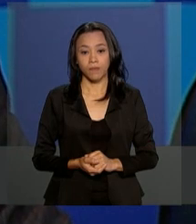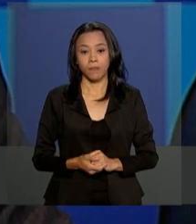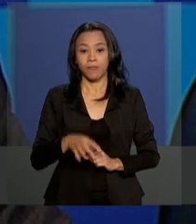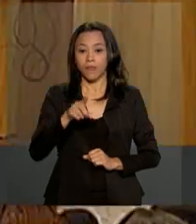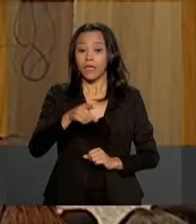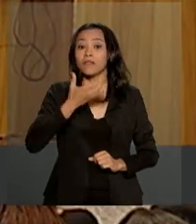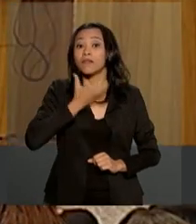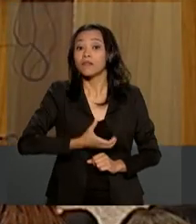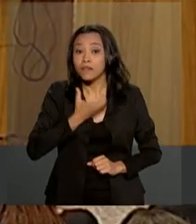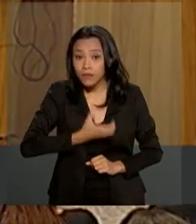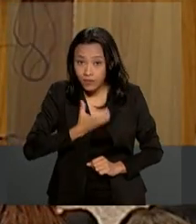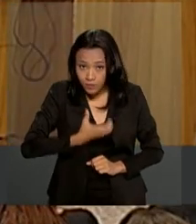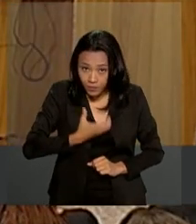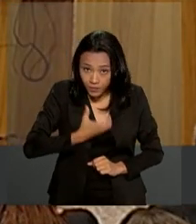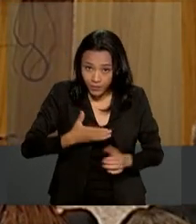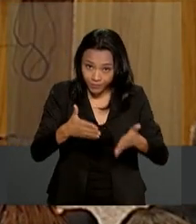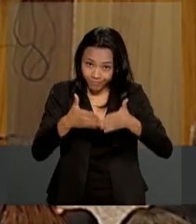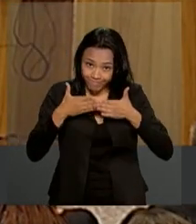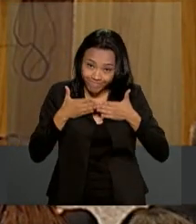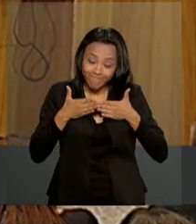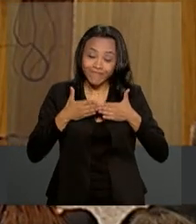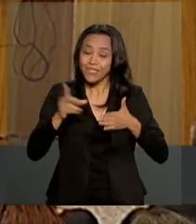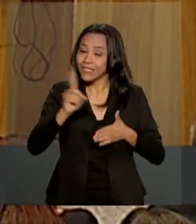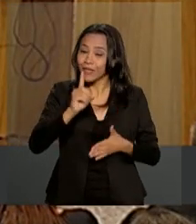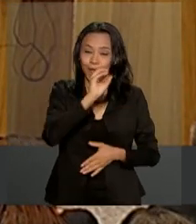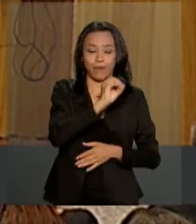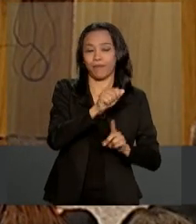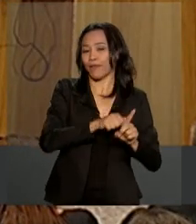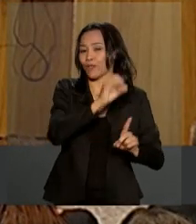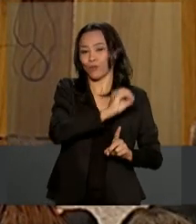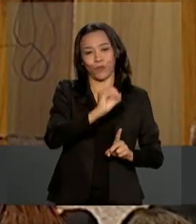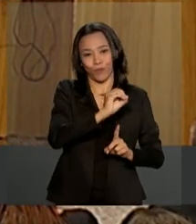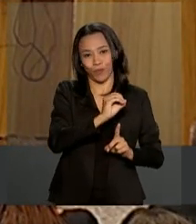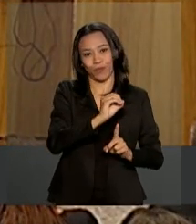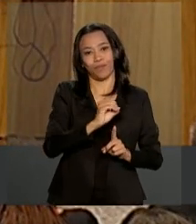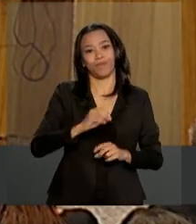dezembro por favor não de outubro